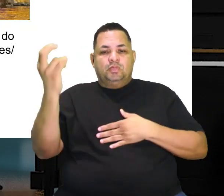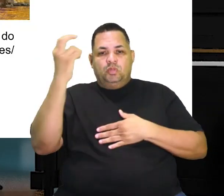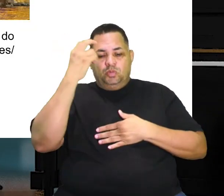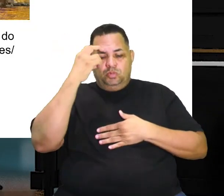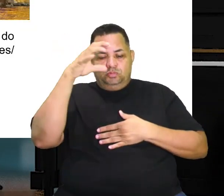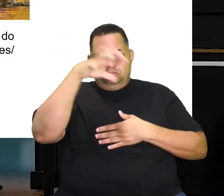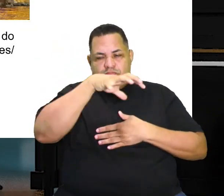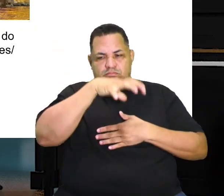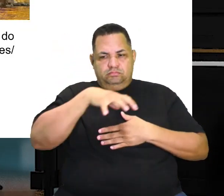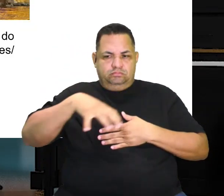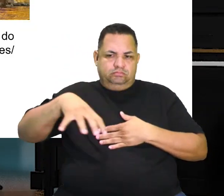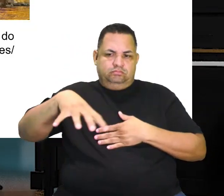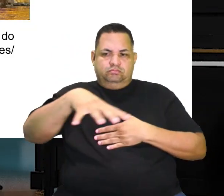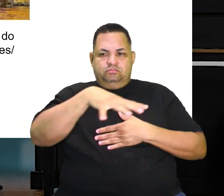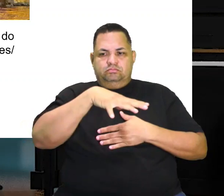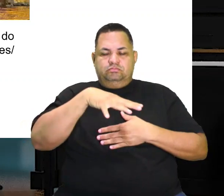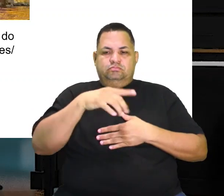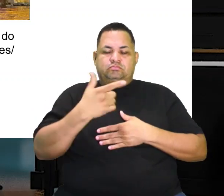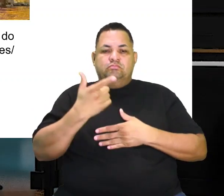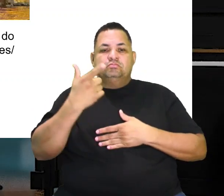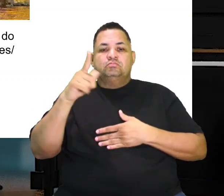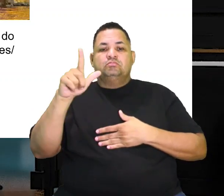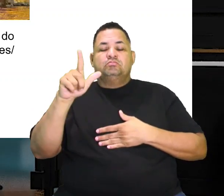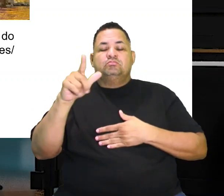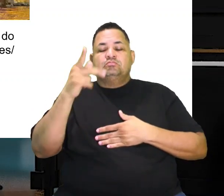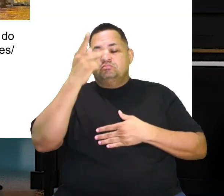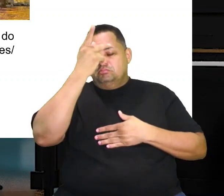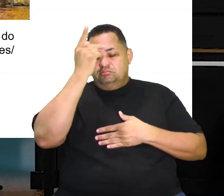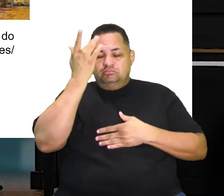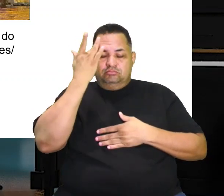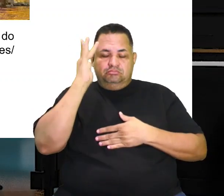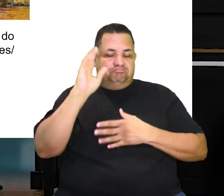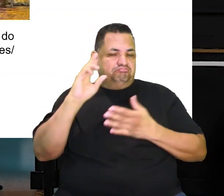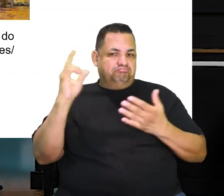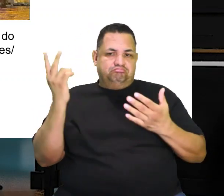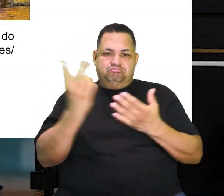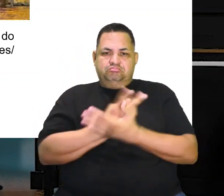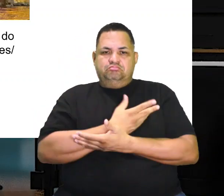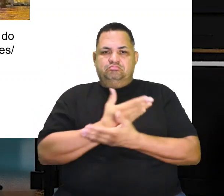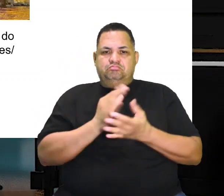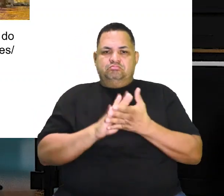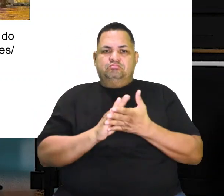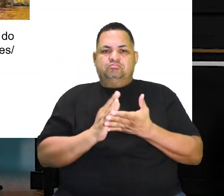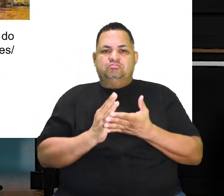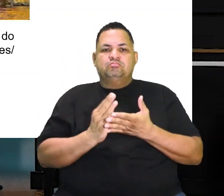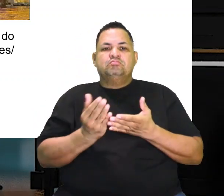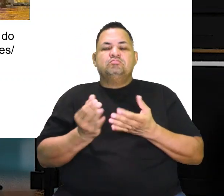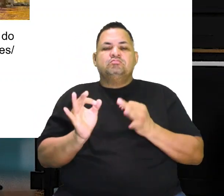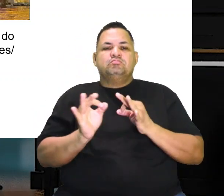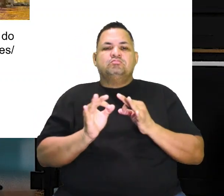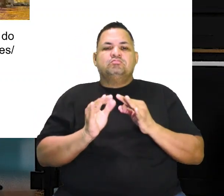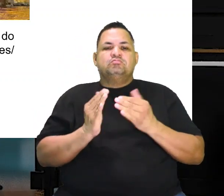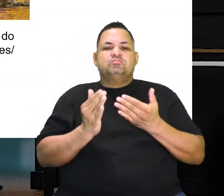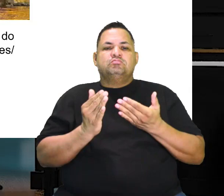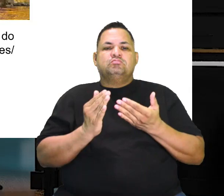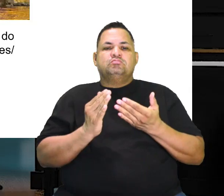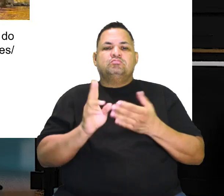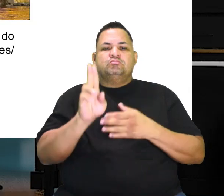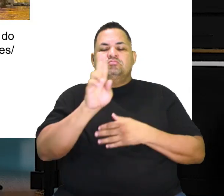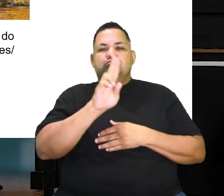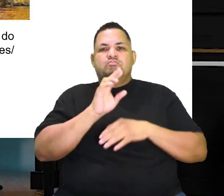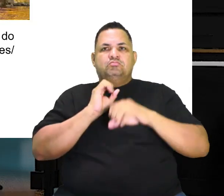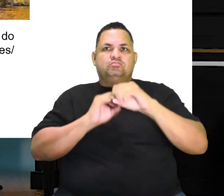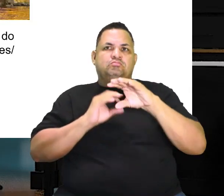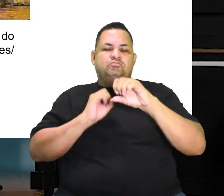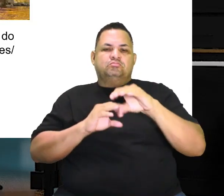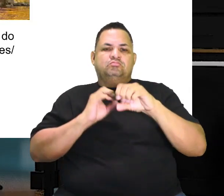cultura, né? Daquela região, que outras pessoas nem sabem o que acontece. Então, por meio do